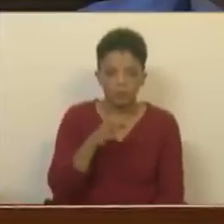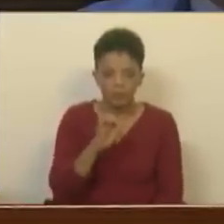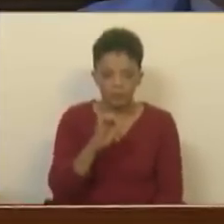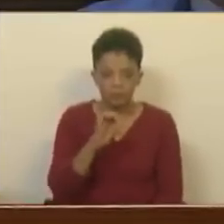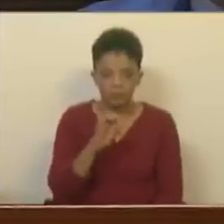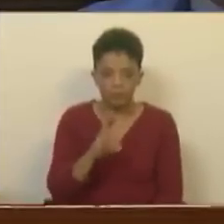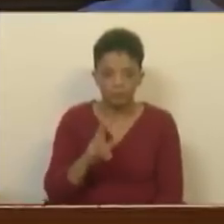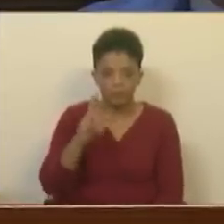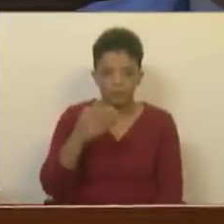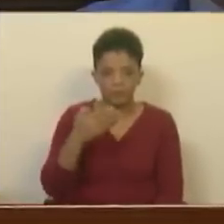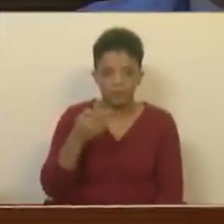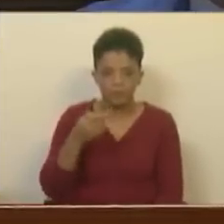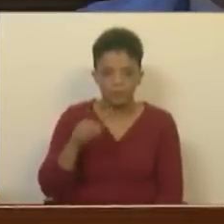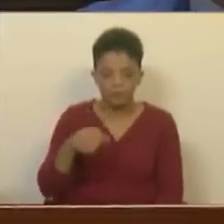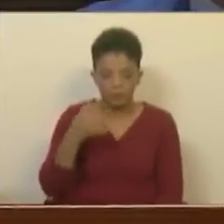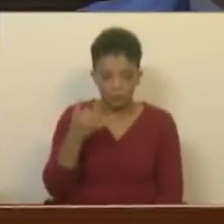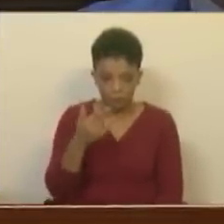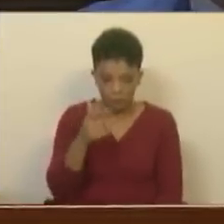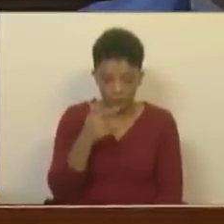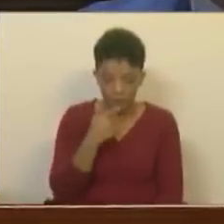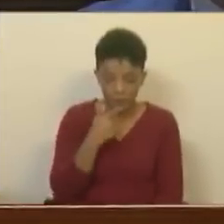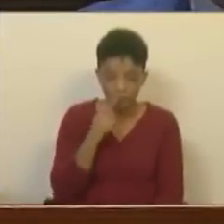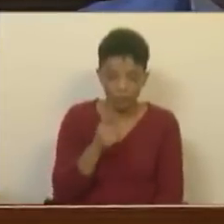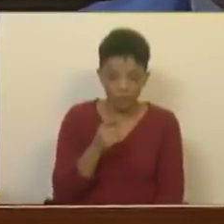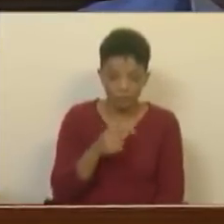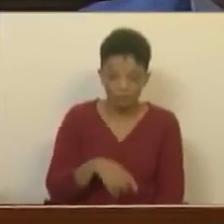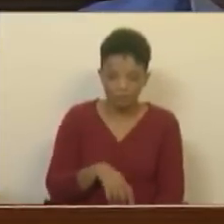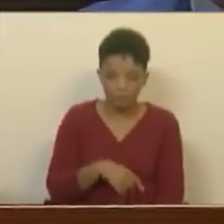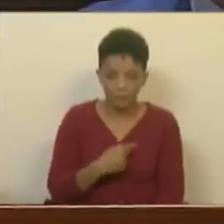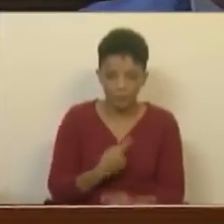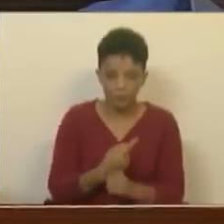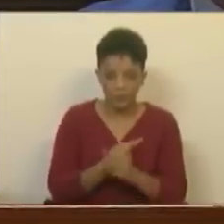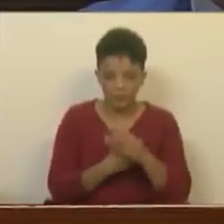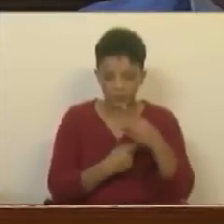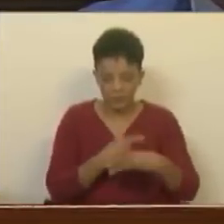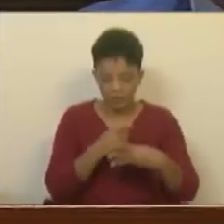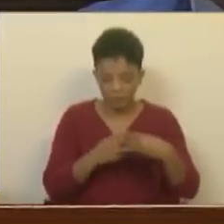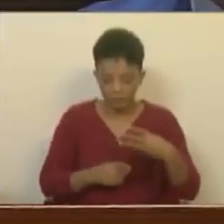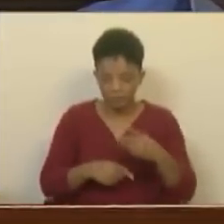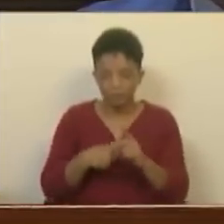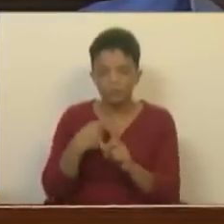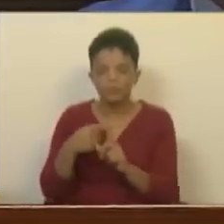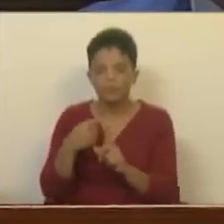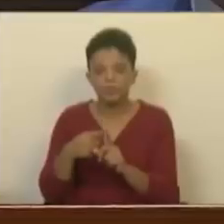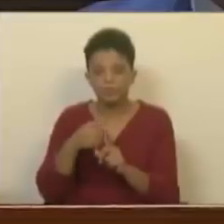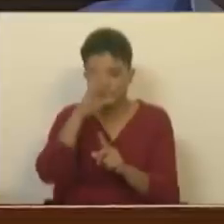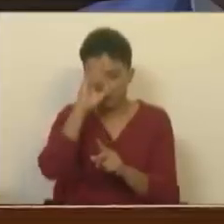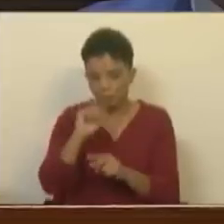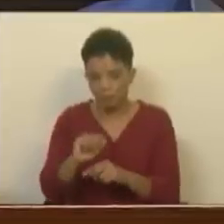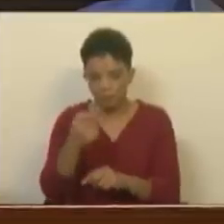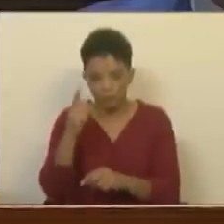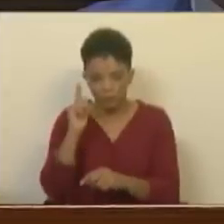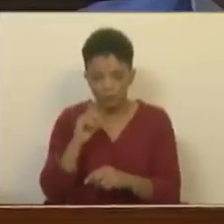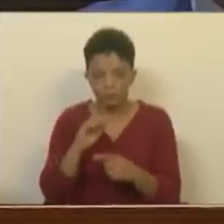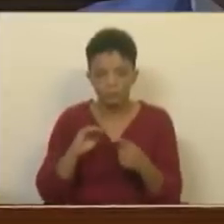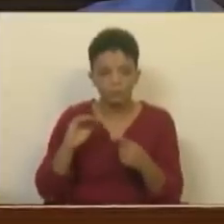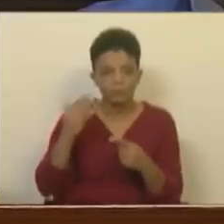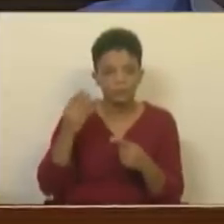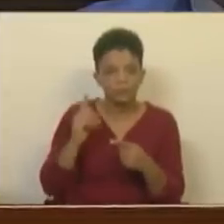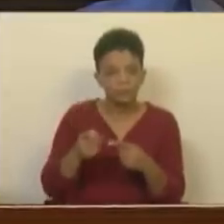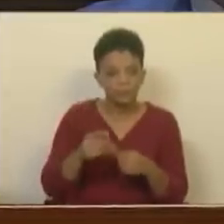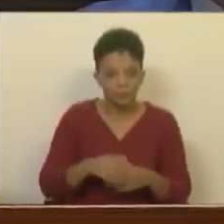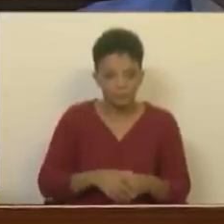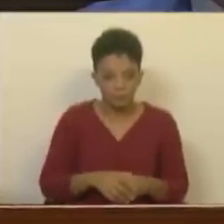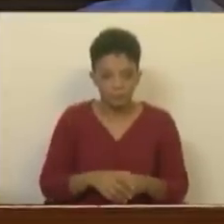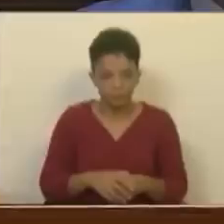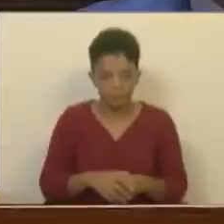para 79,2 isto significa três coisas e nenhuma delas é bonatória ao seu governo A primeira é que